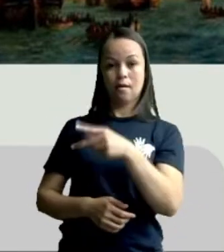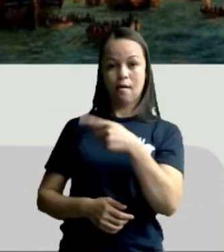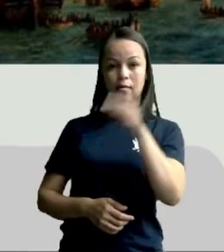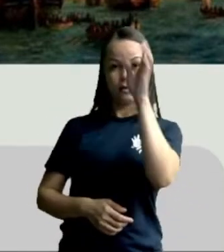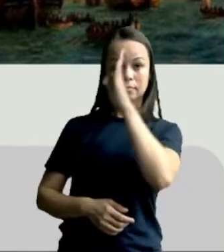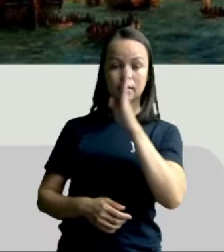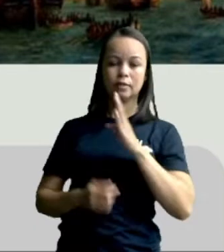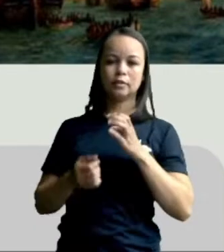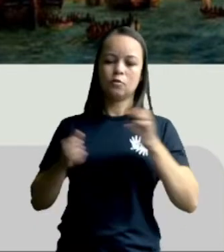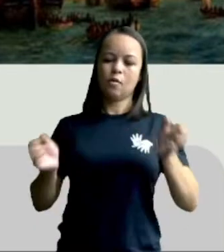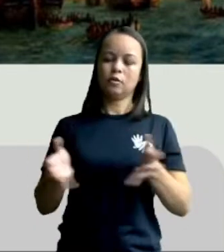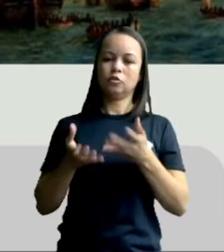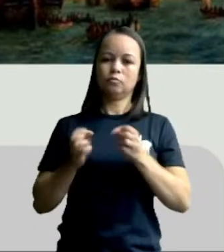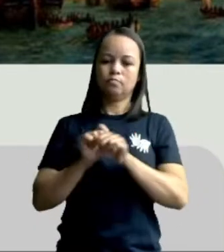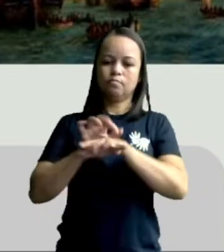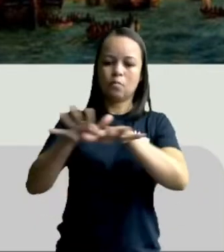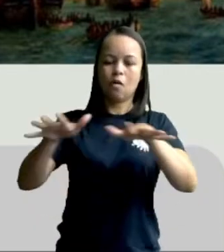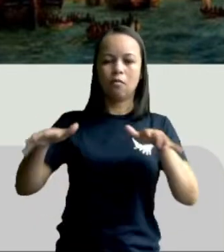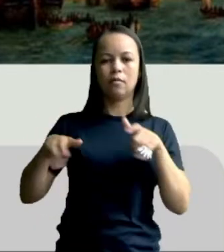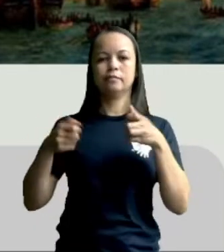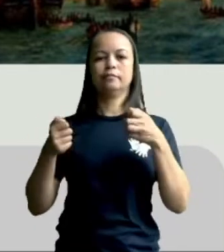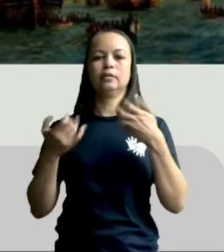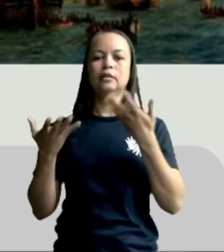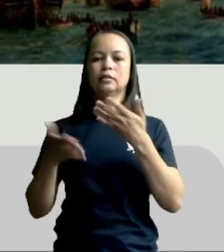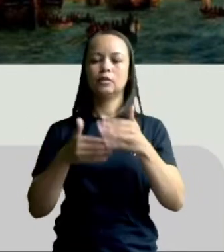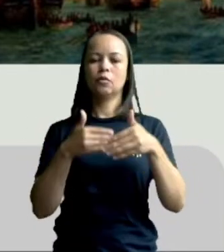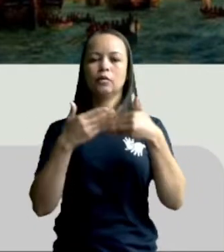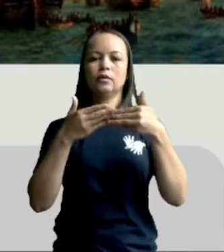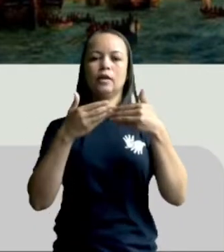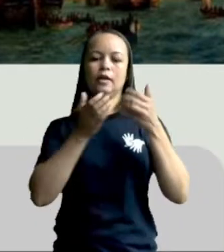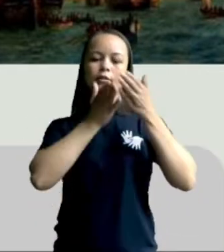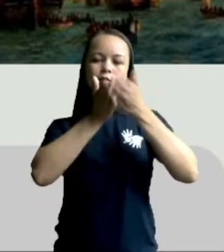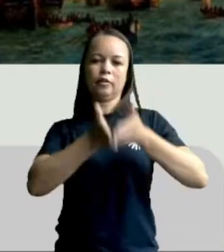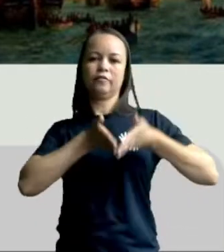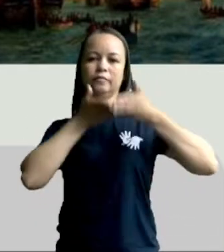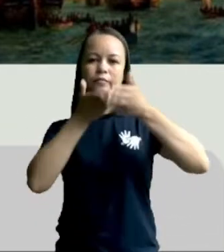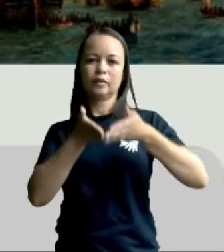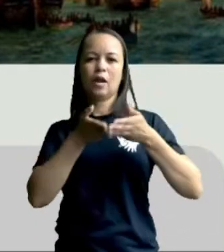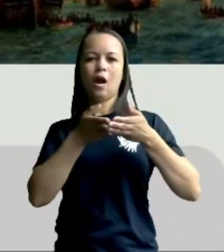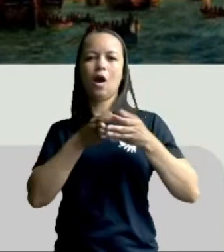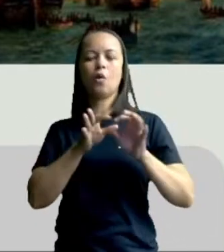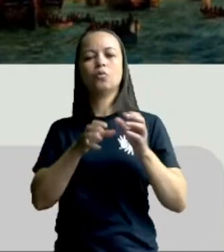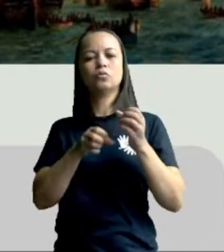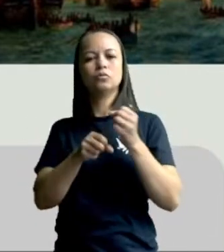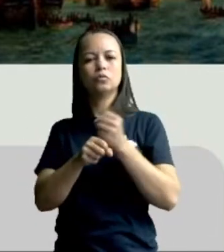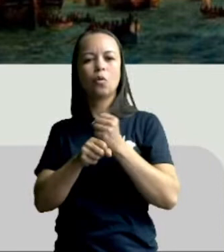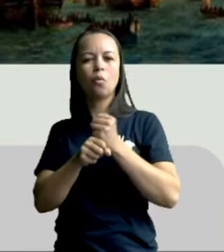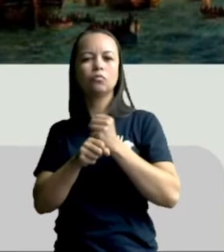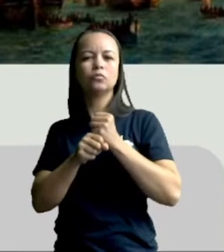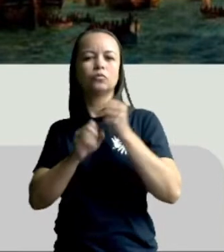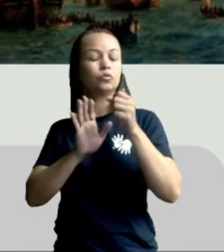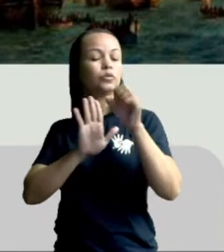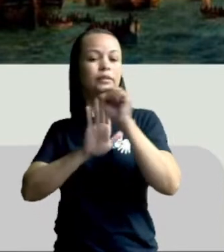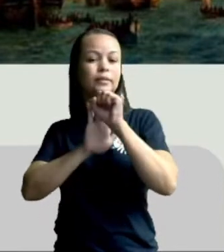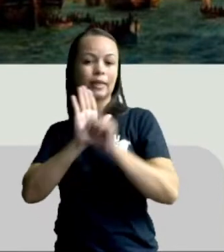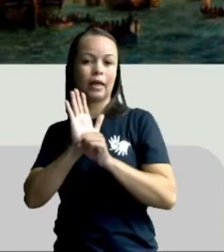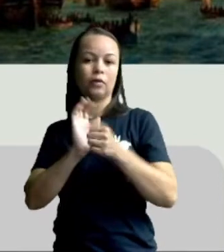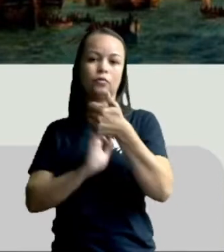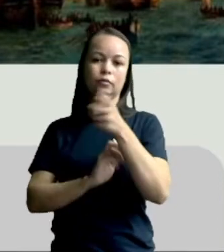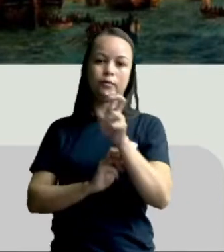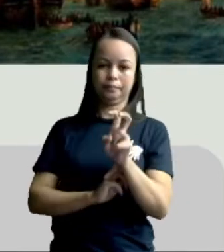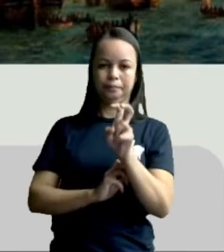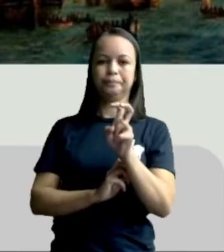da exploração oceânica, realizada durante as grandes navegações ao longo do século XV.